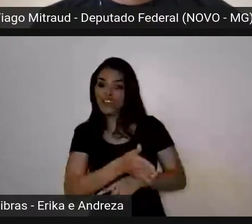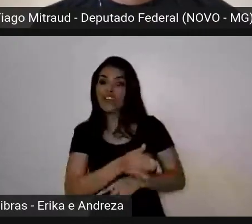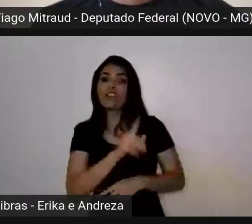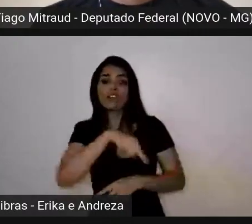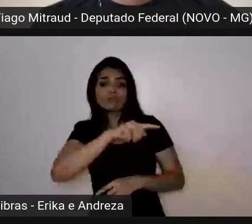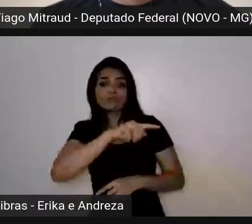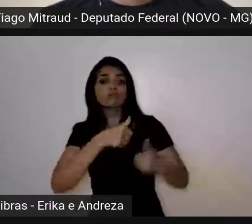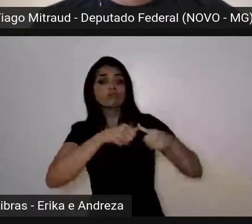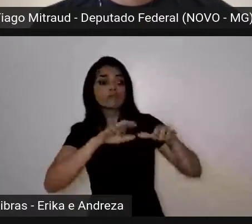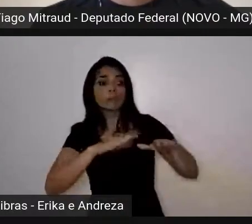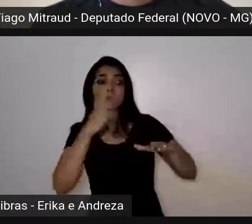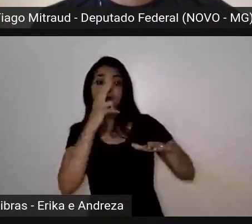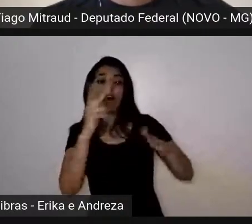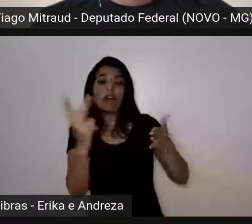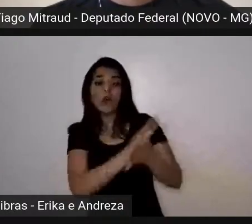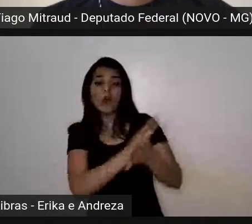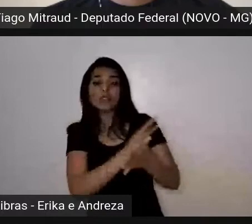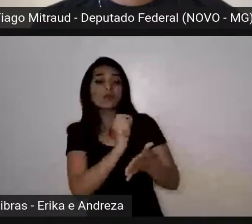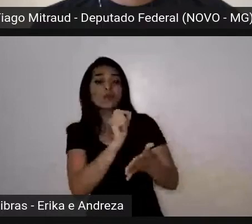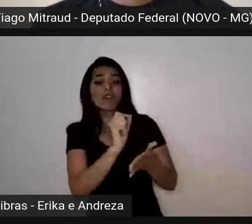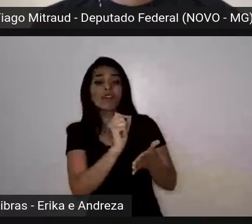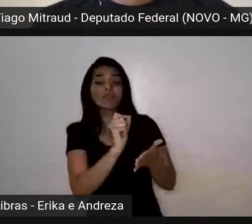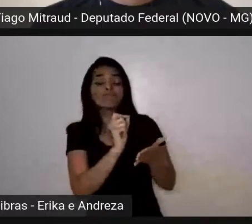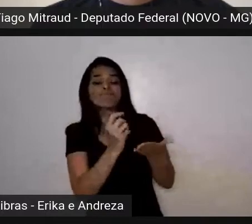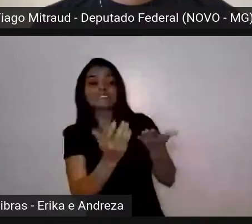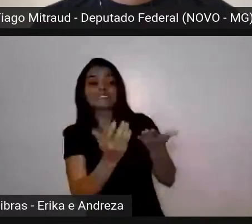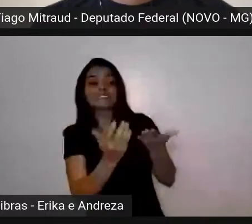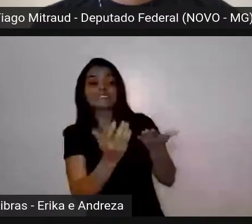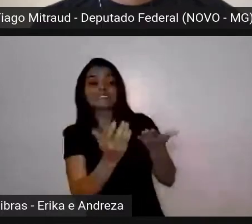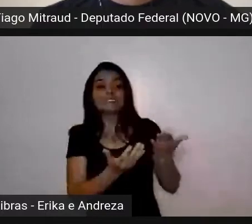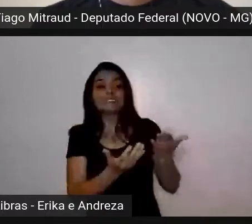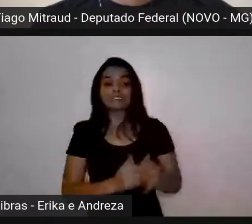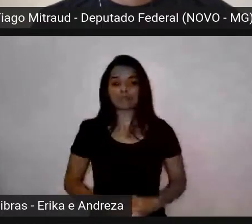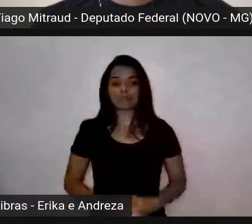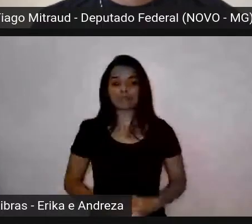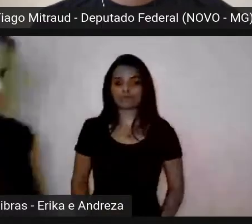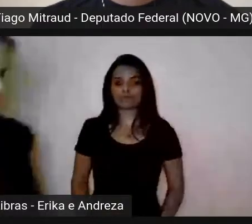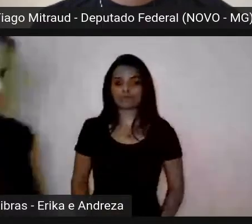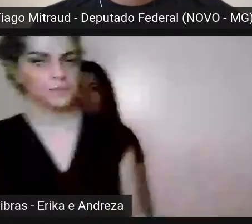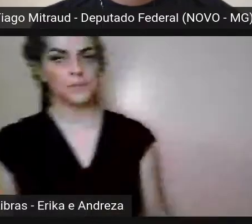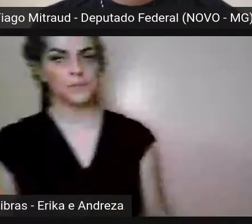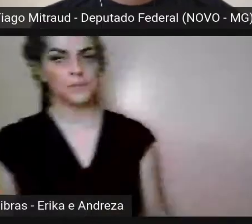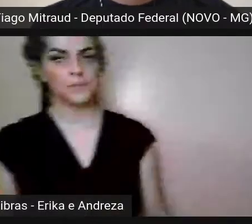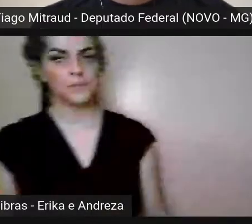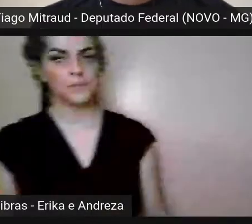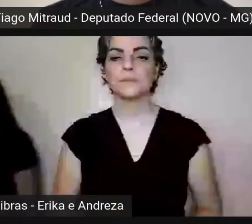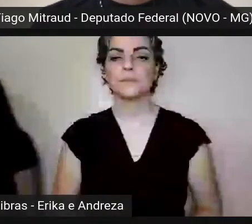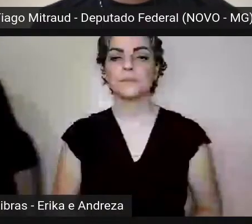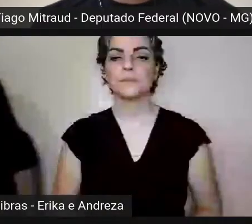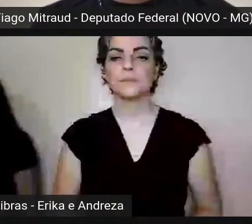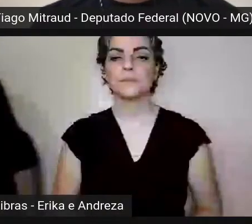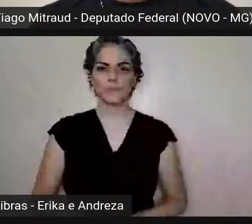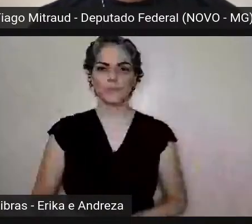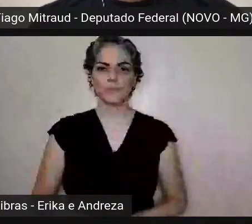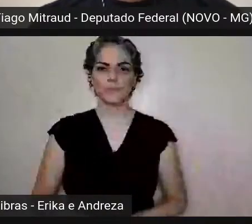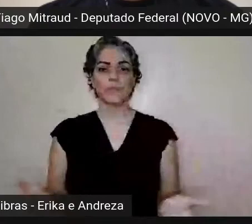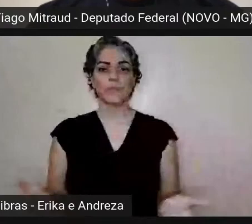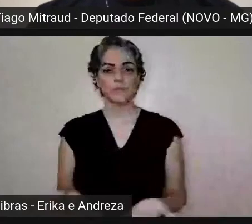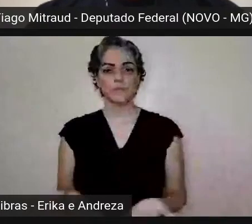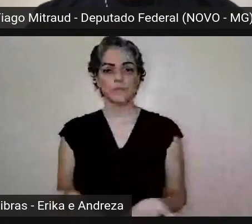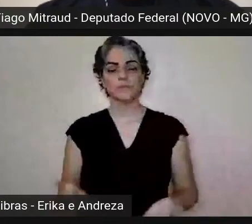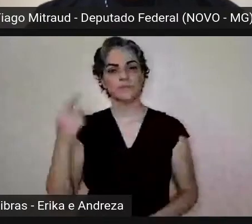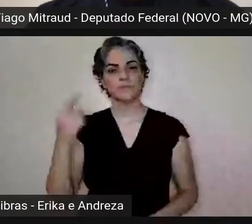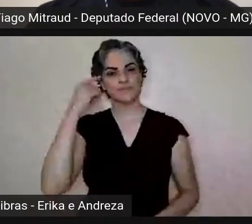ficar ameaçados pelo texto atual da PEC 32, né? Então, eles sendo transformados em cargos de